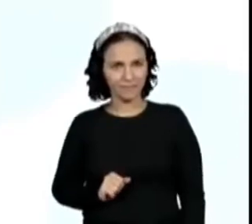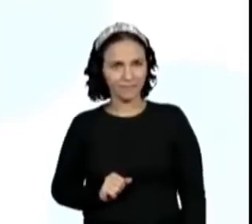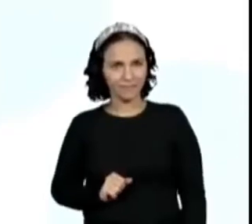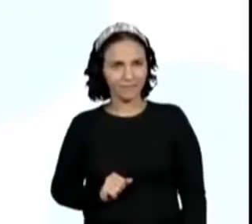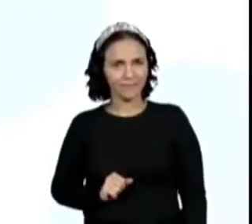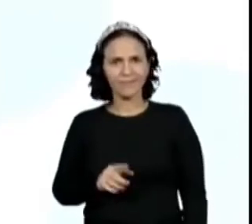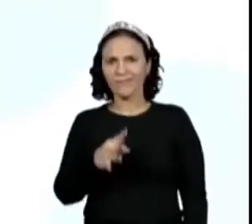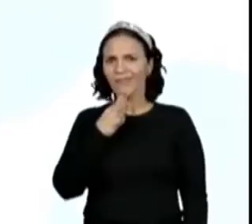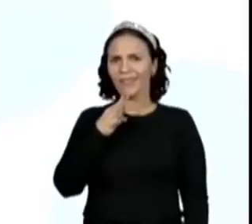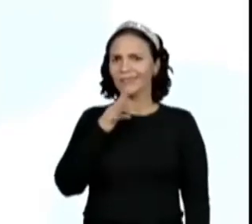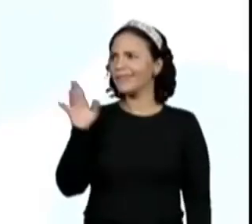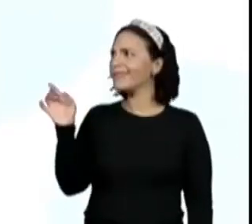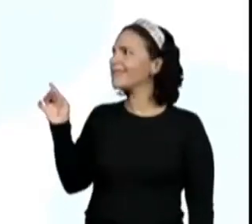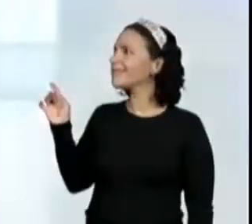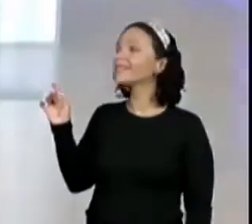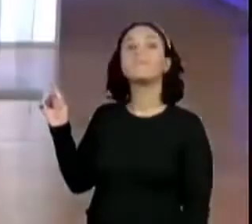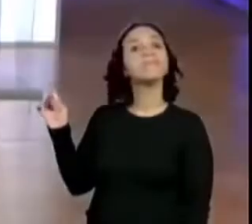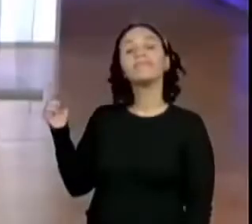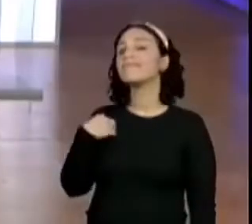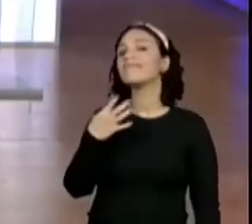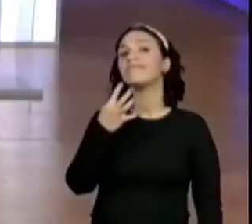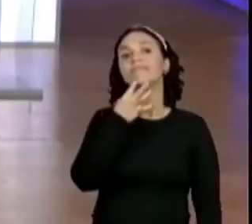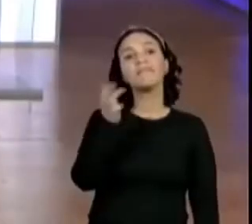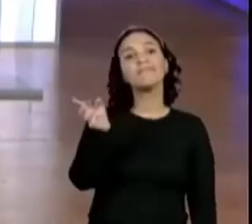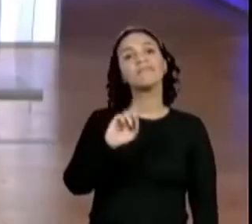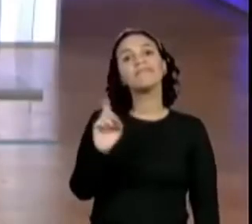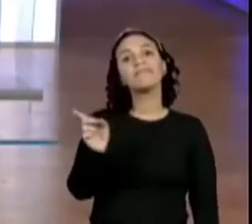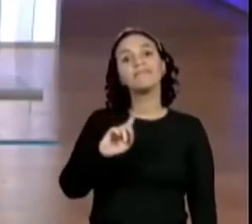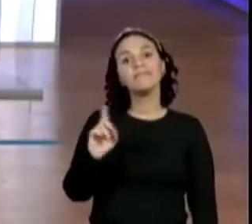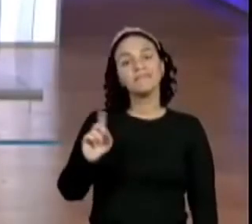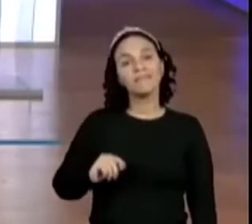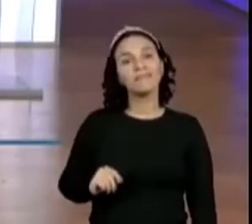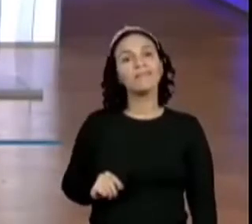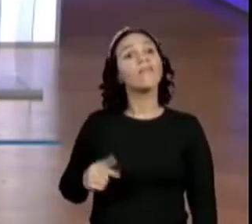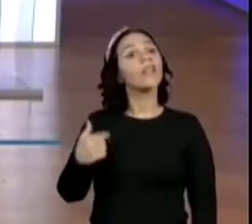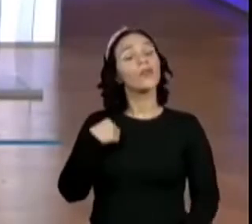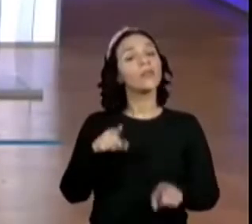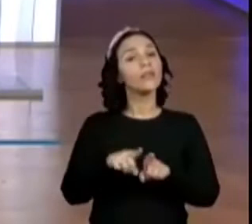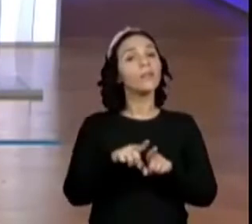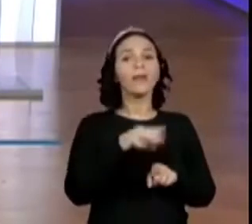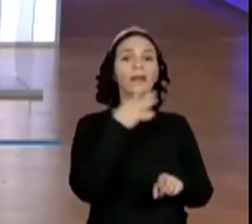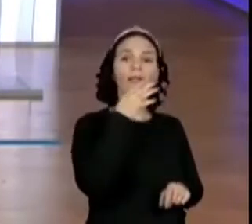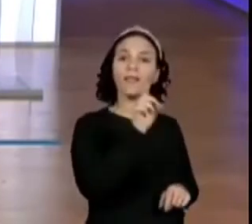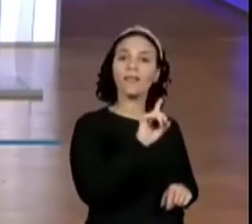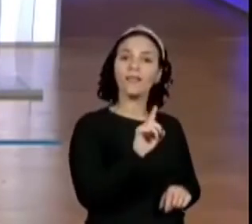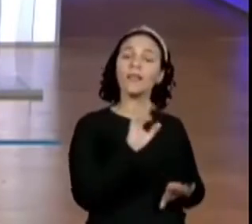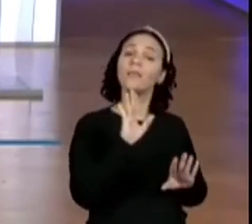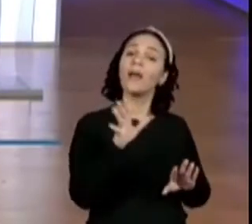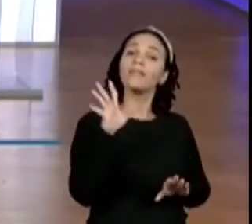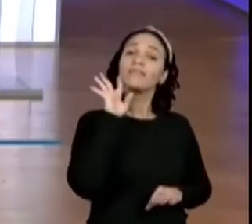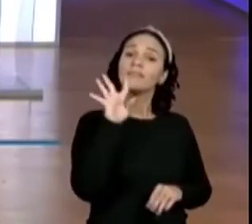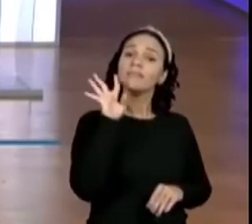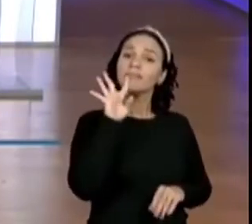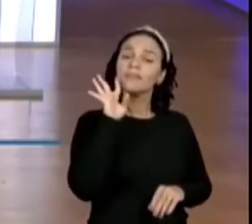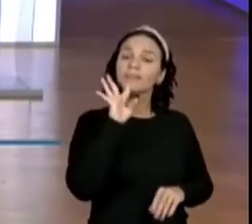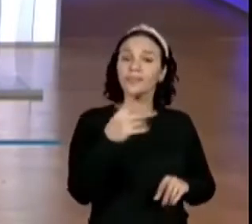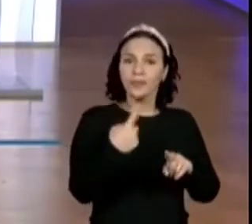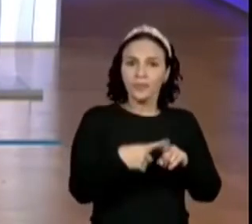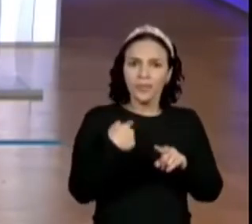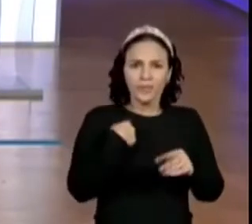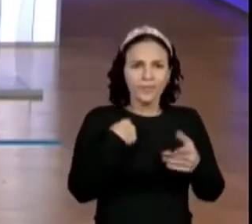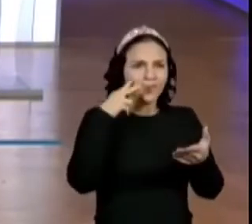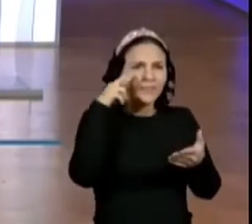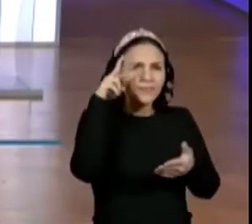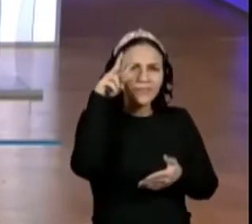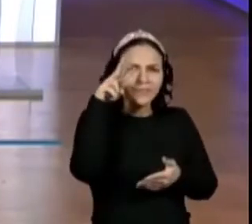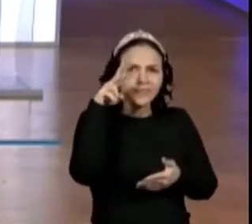já tinha conhecido essa, professora Fran? Não conhecia a professora Ana. Você acredita que nem eu? Sério? Mas eu achei legal, porque quando eu comecei